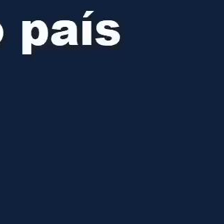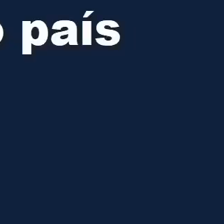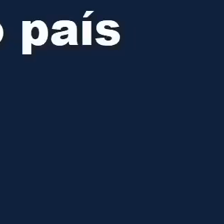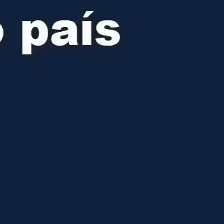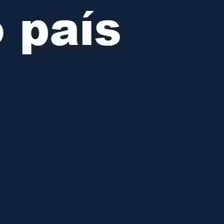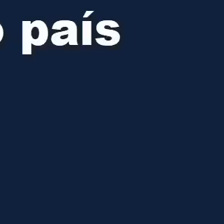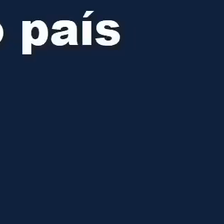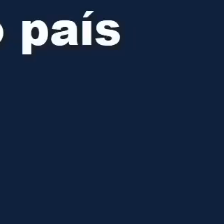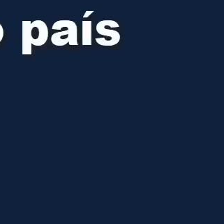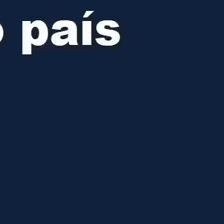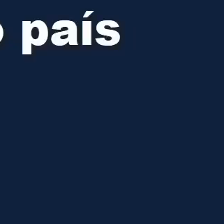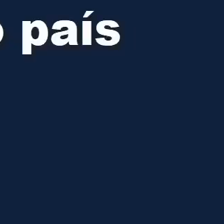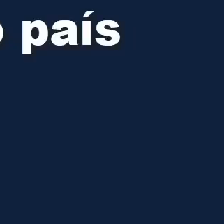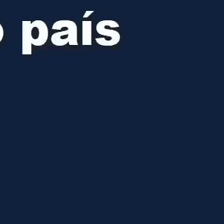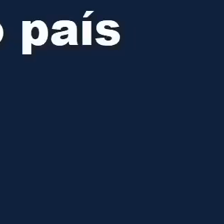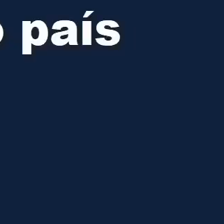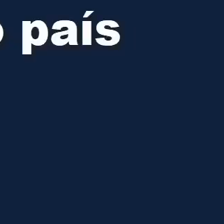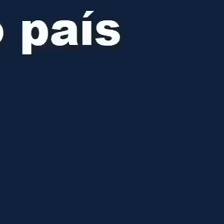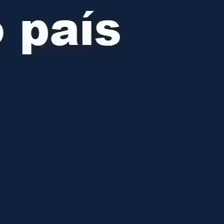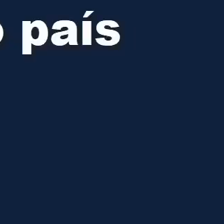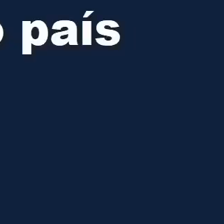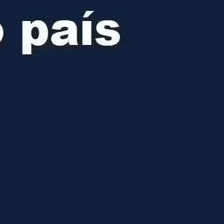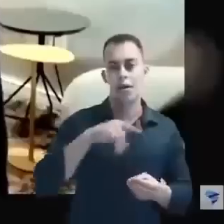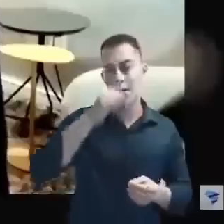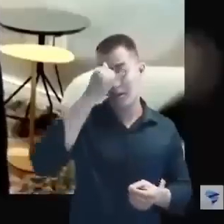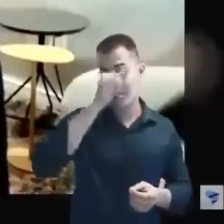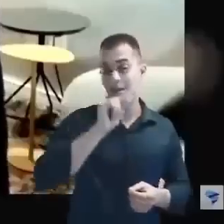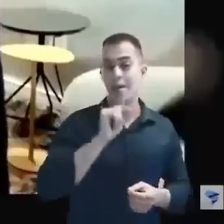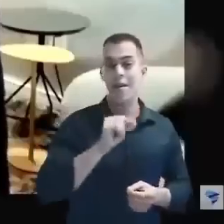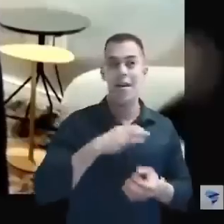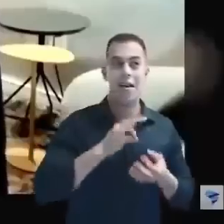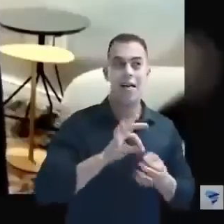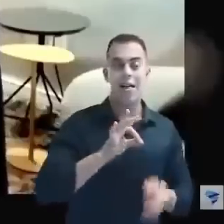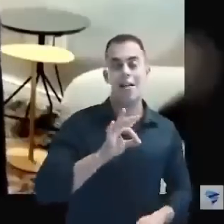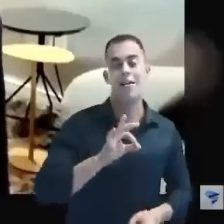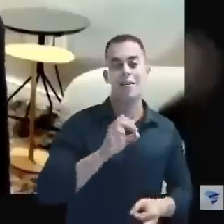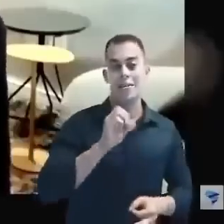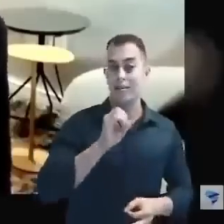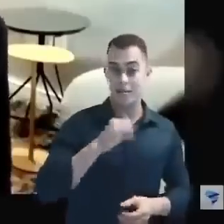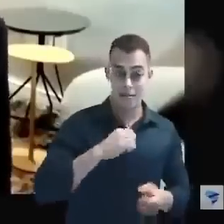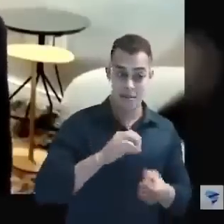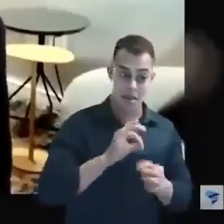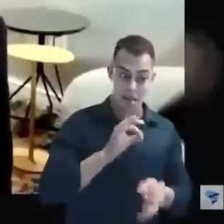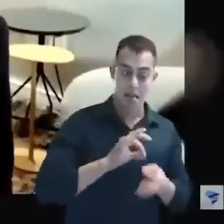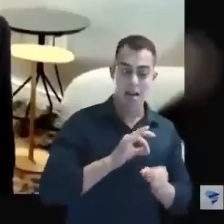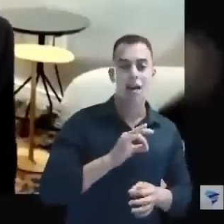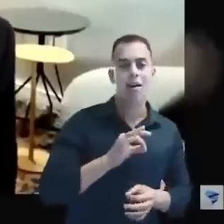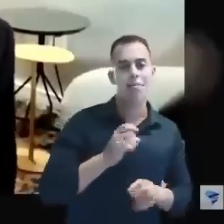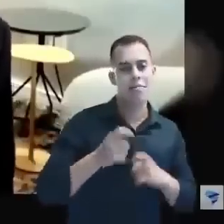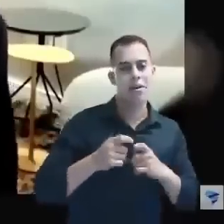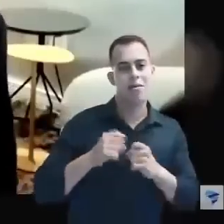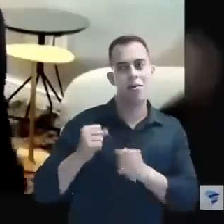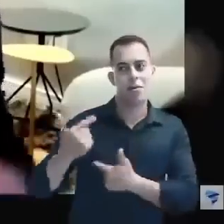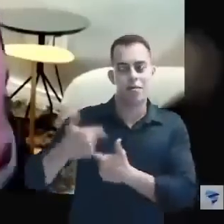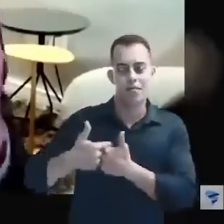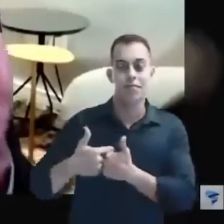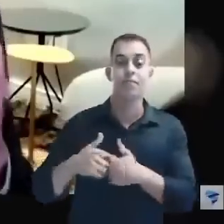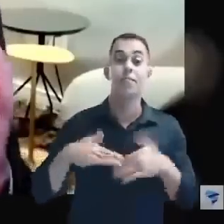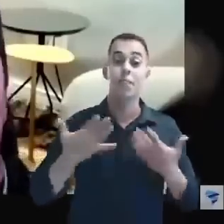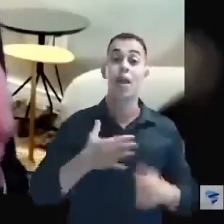que os debates são primordiais para o futuro do nosso país. Veja, a extensão da crise brasileira,